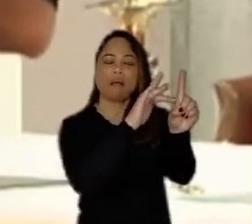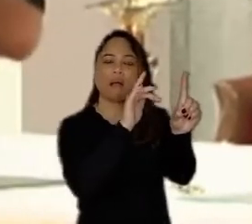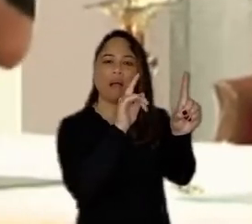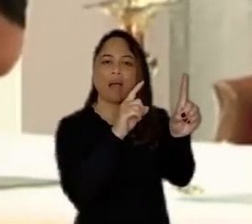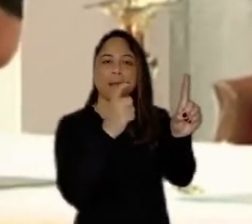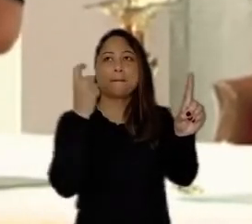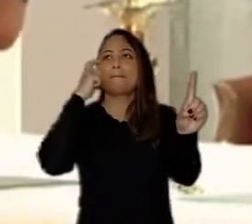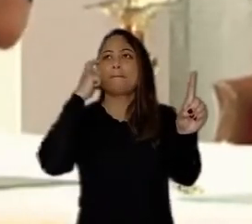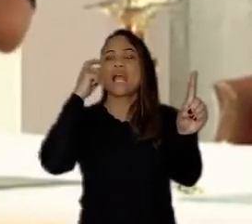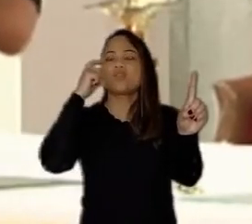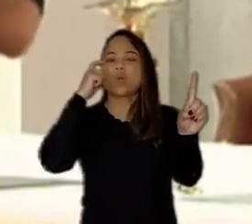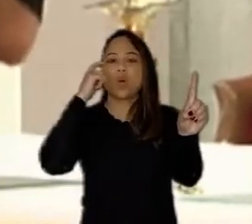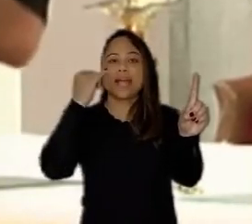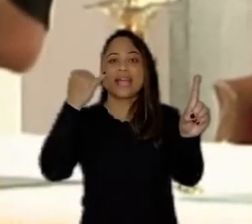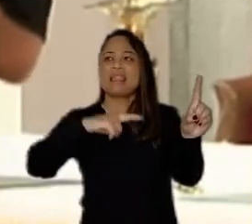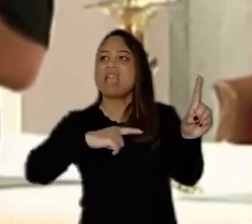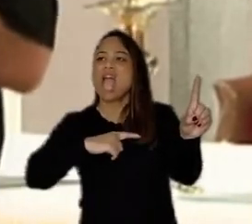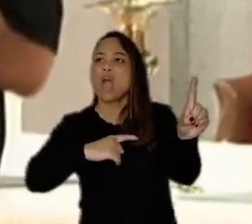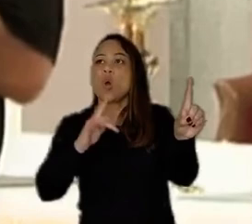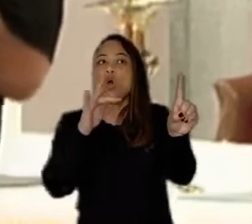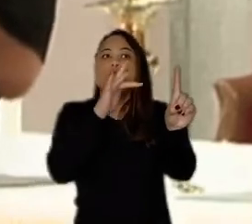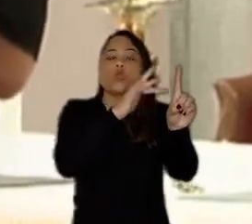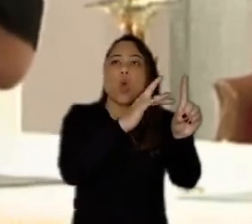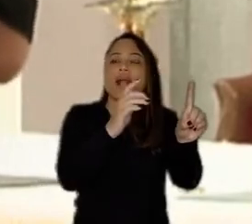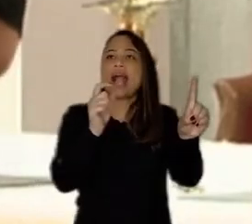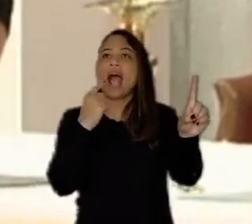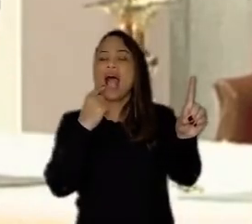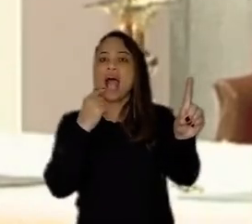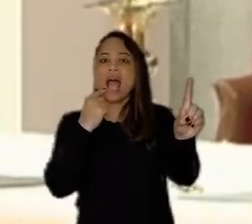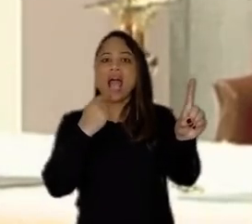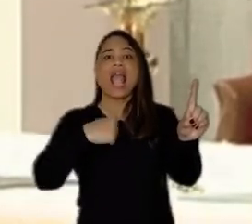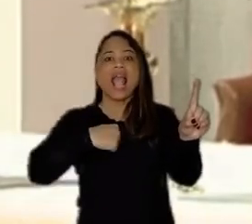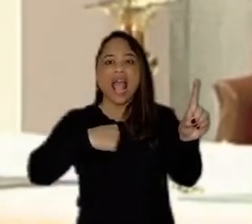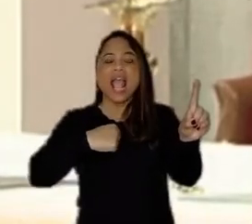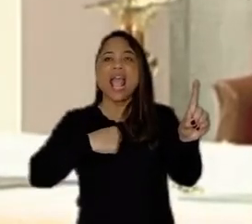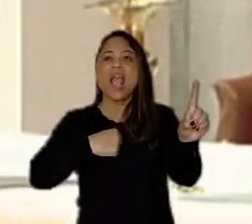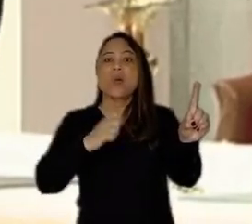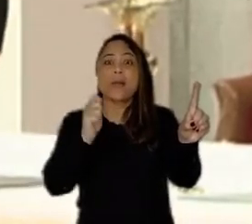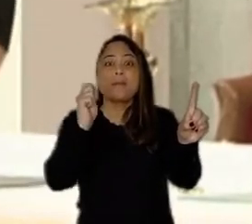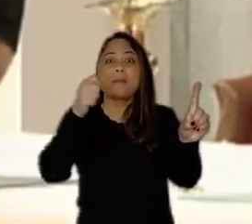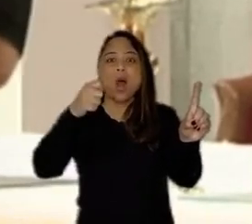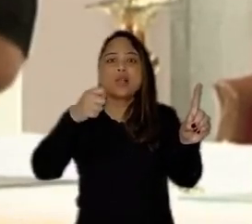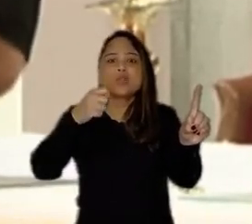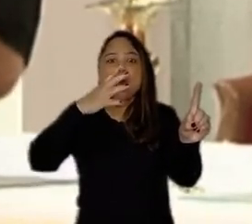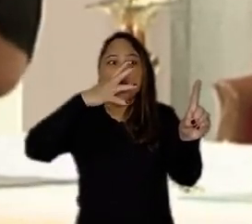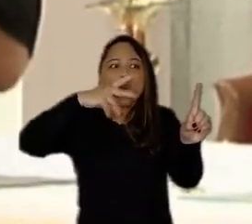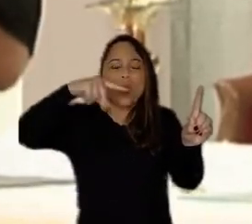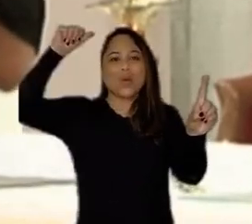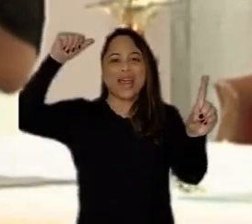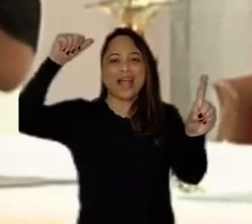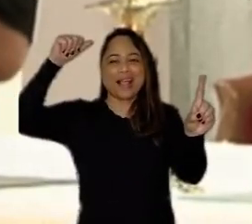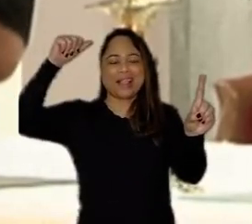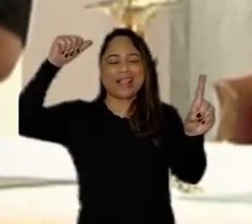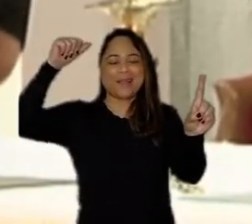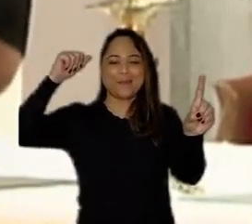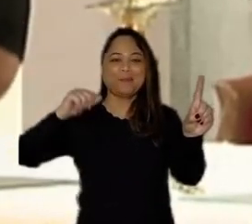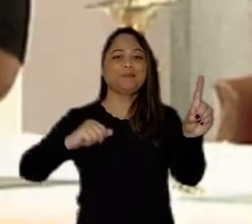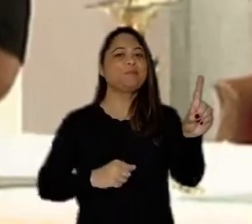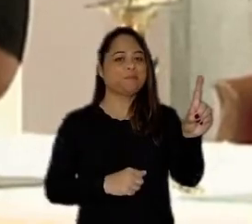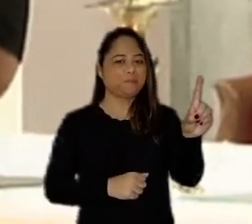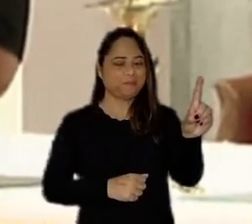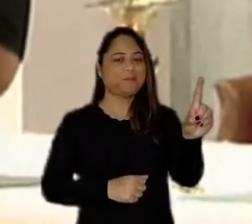pois pensava: se eu tocar ao menos na orla do manto, eu serei